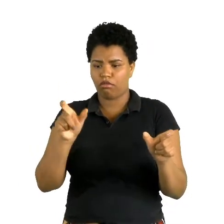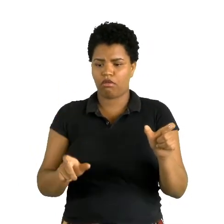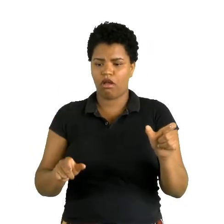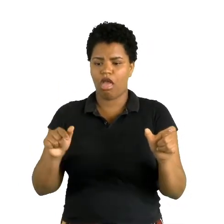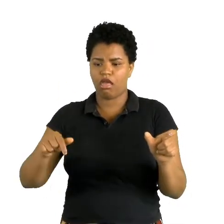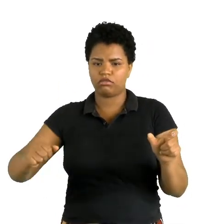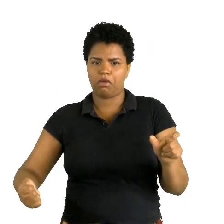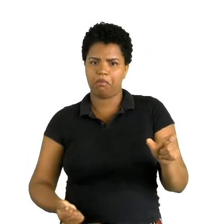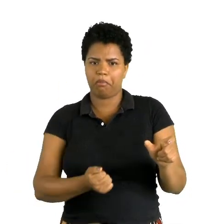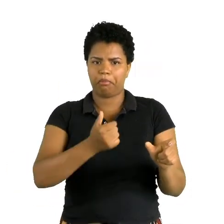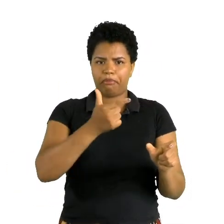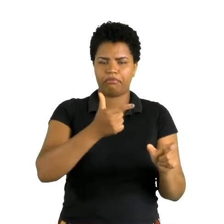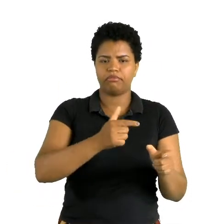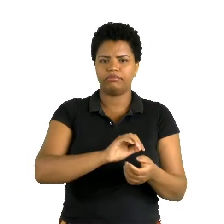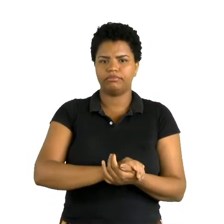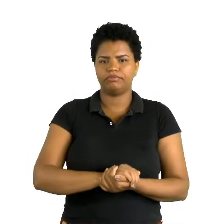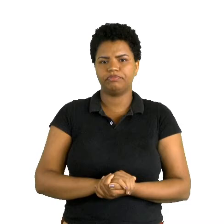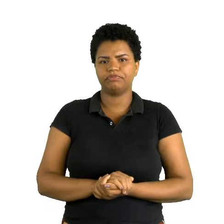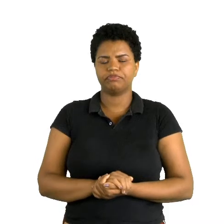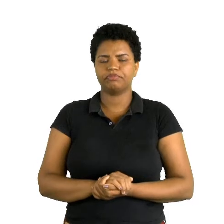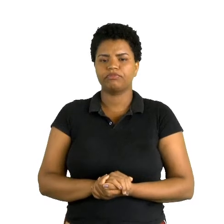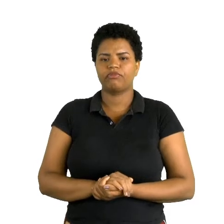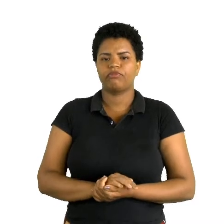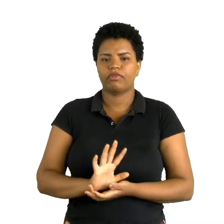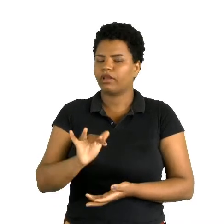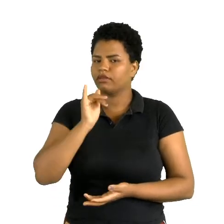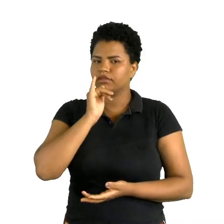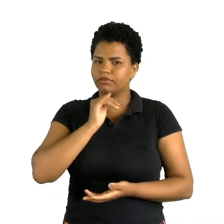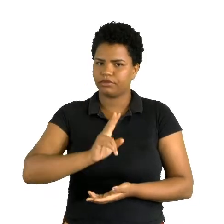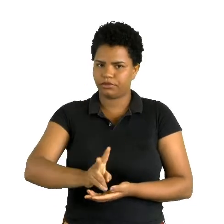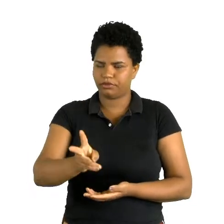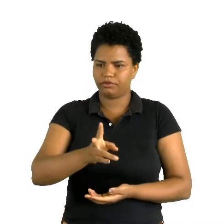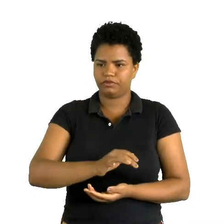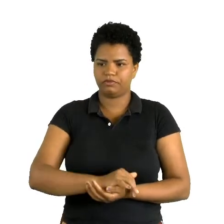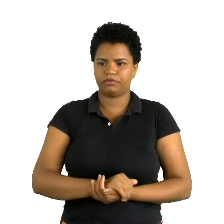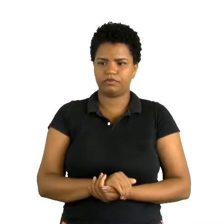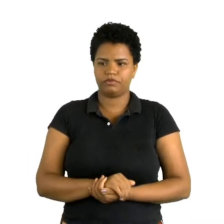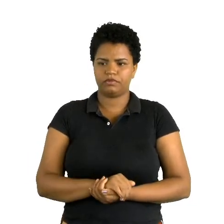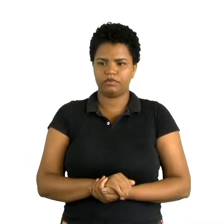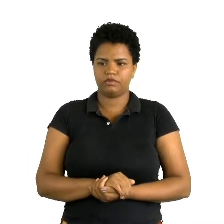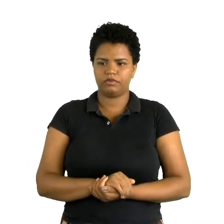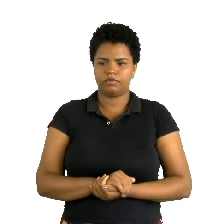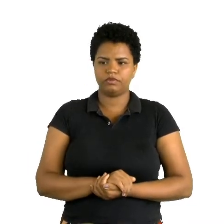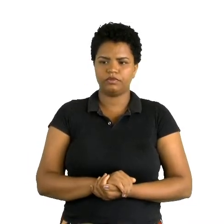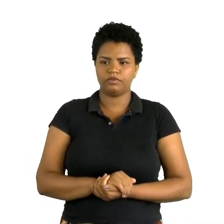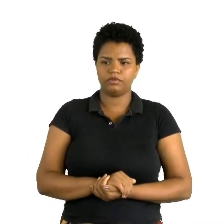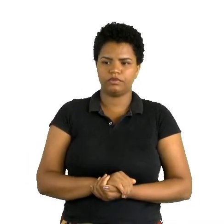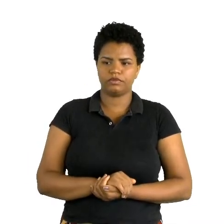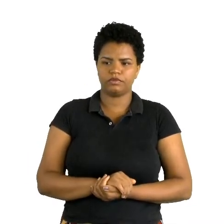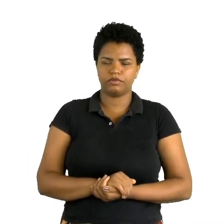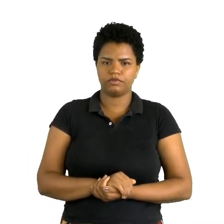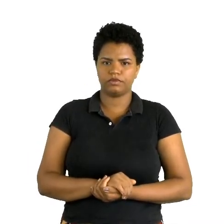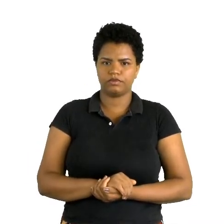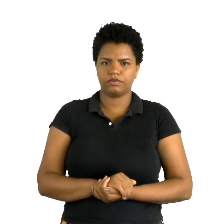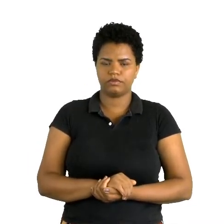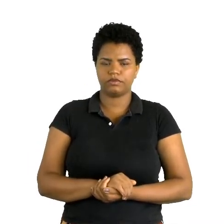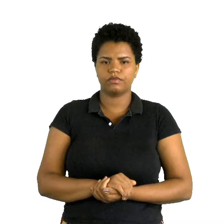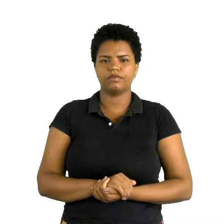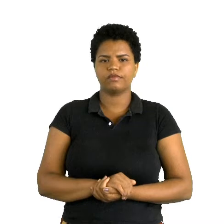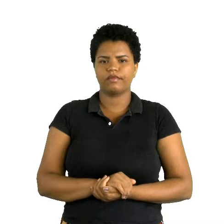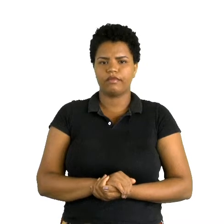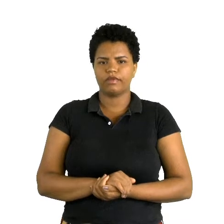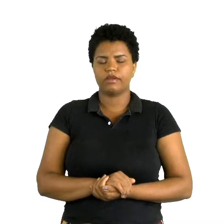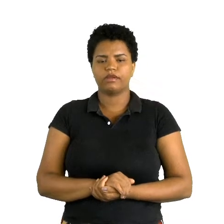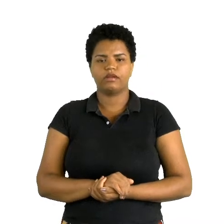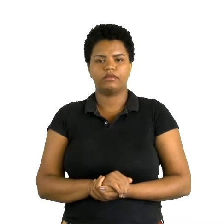C. Ok? Então, continuando a análise do nosso exemplo. Paulo is less tall than